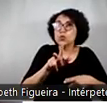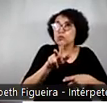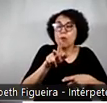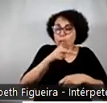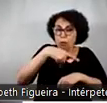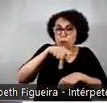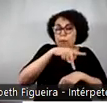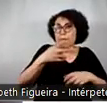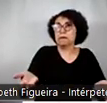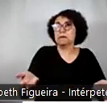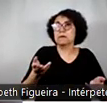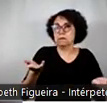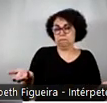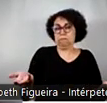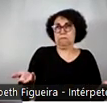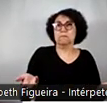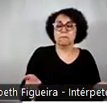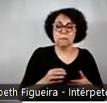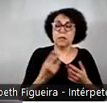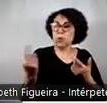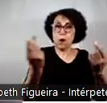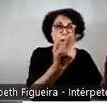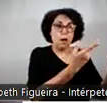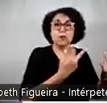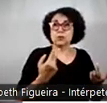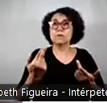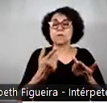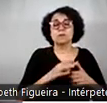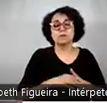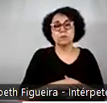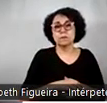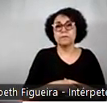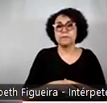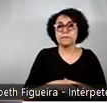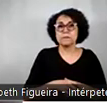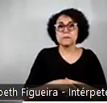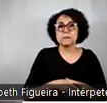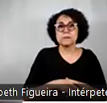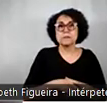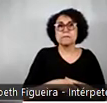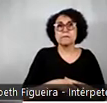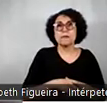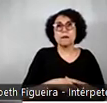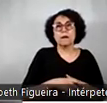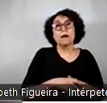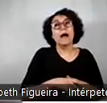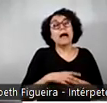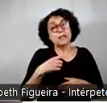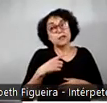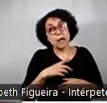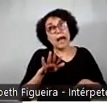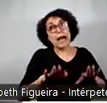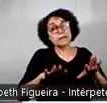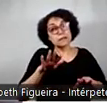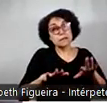também, né, que porque a gente tem esse imaginário assim, né, por que que não tem, né, campo, na verdade não é imaginário assim, tem esse